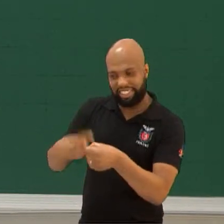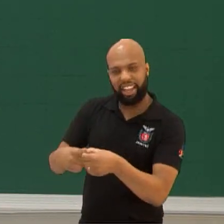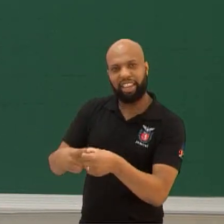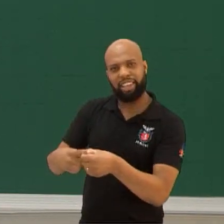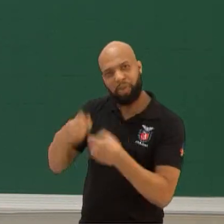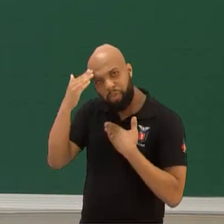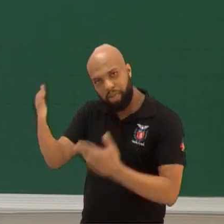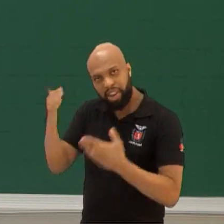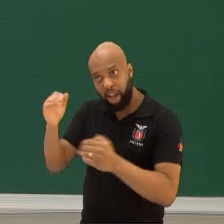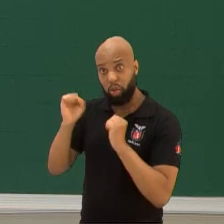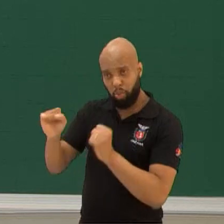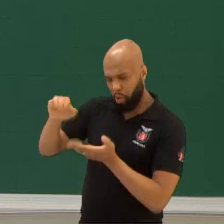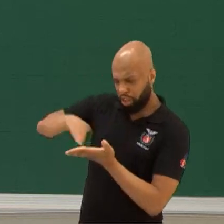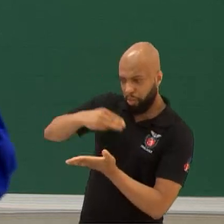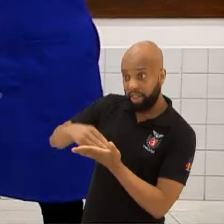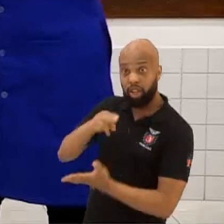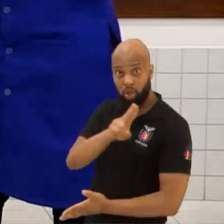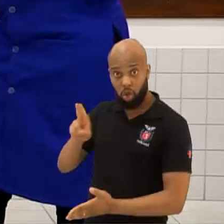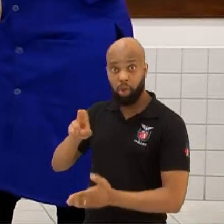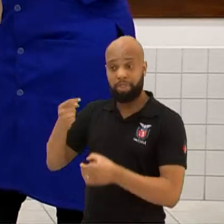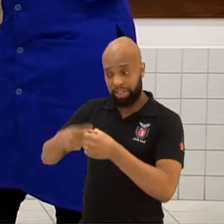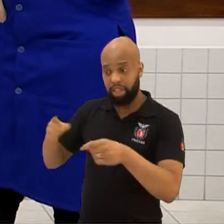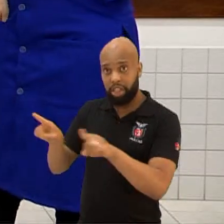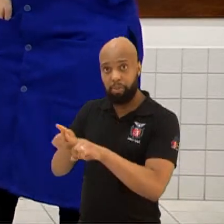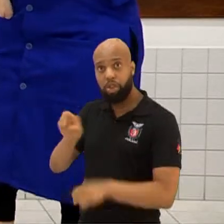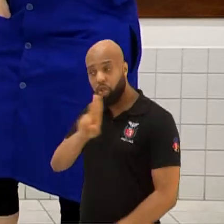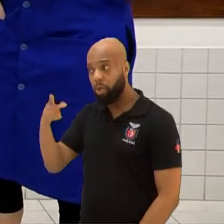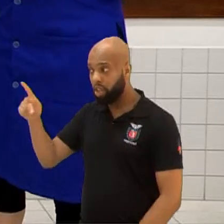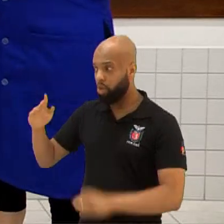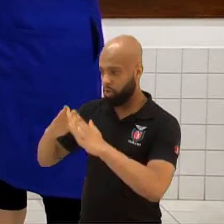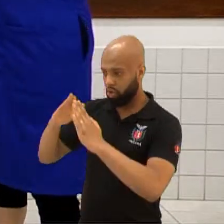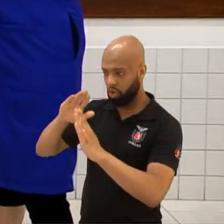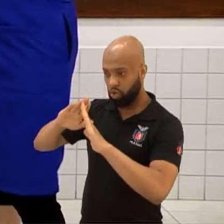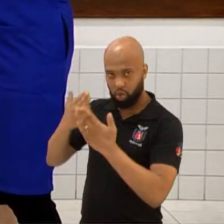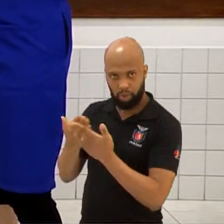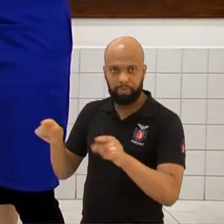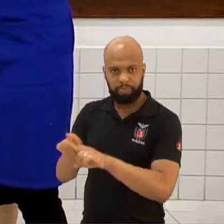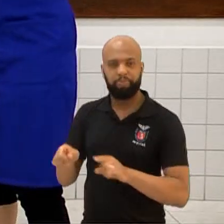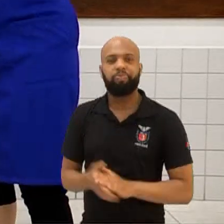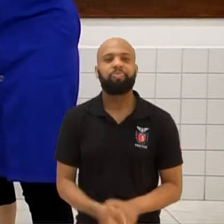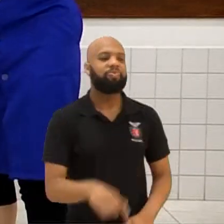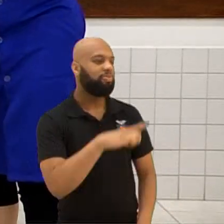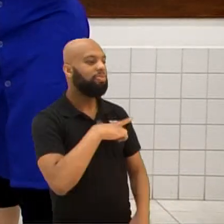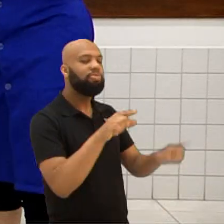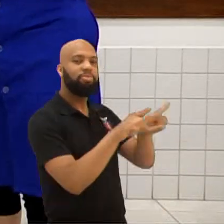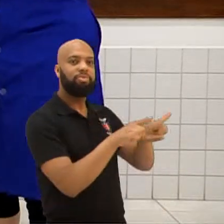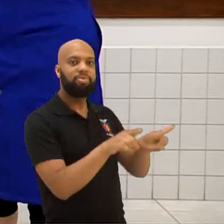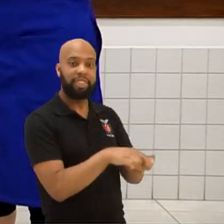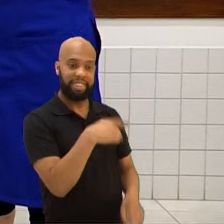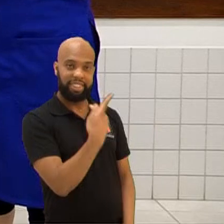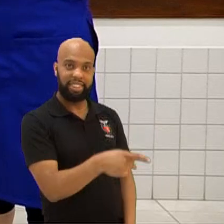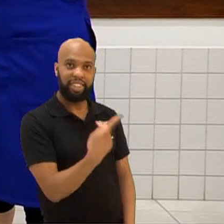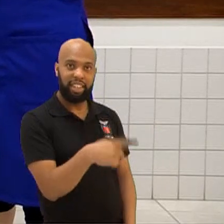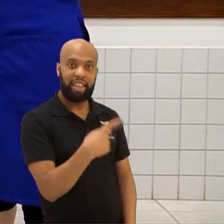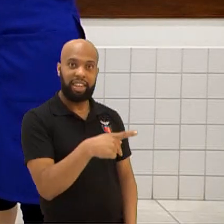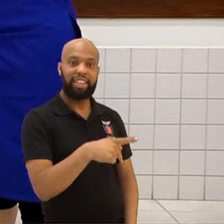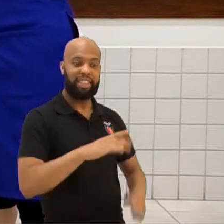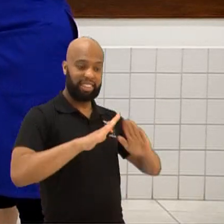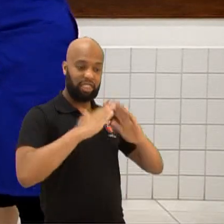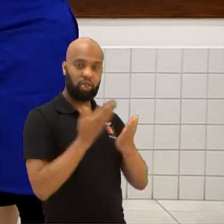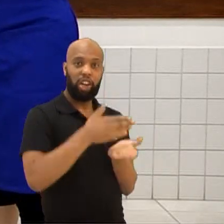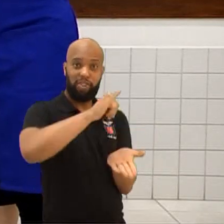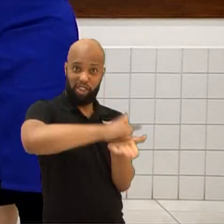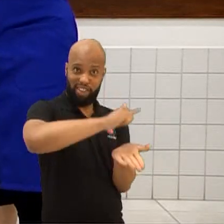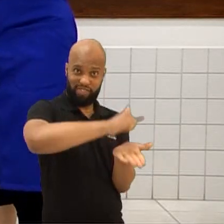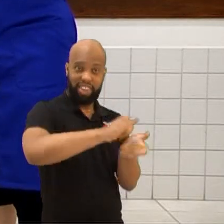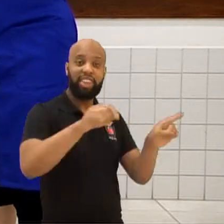da sua cidade e nome da sua escola, legal? Okay. Vamos lá, professor. Vamos lá, né? A Maria Vitória, do Colégio Ivone Pimentel, de Curitiba.